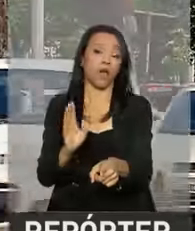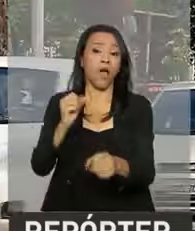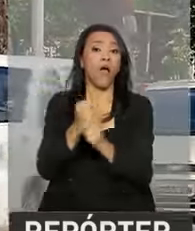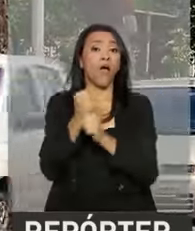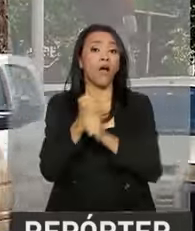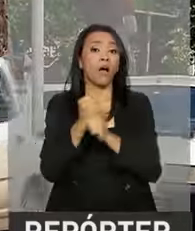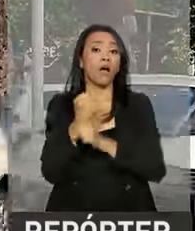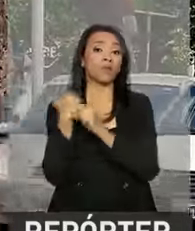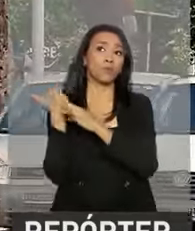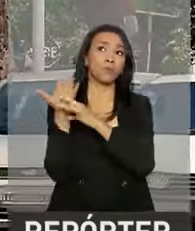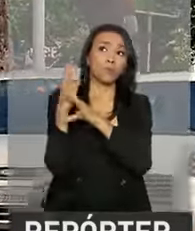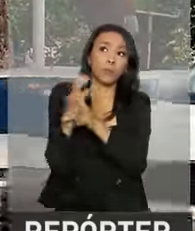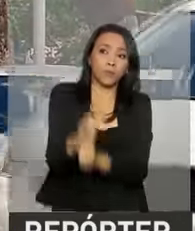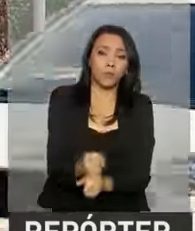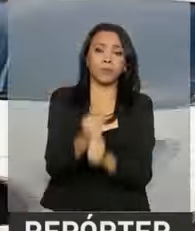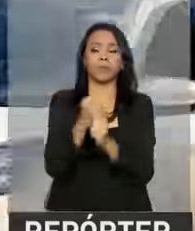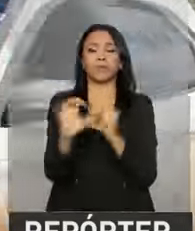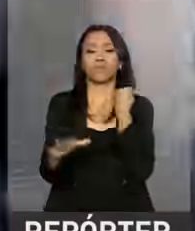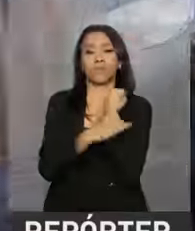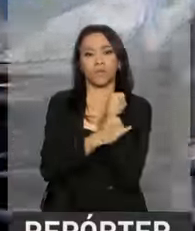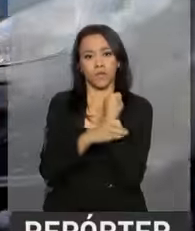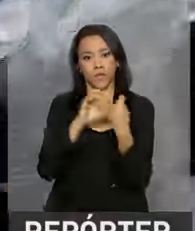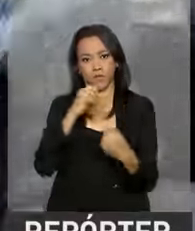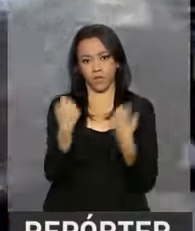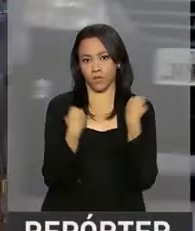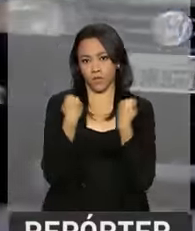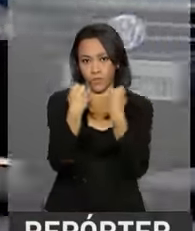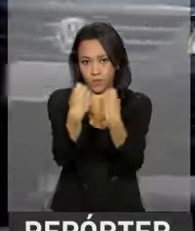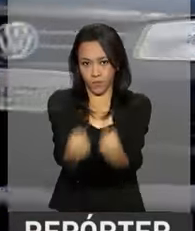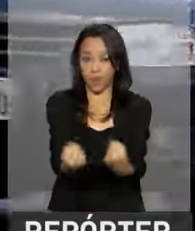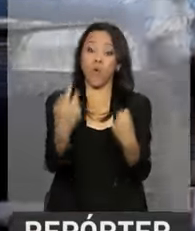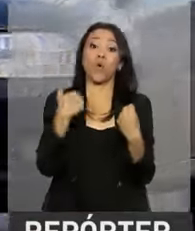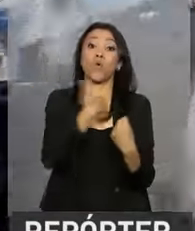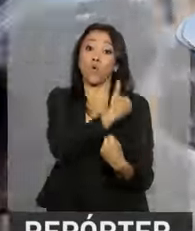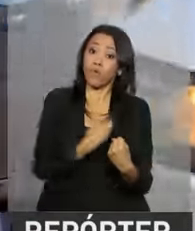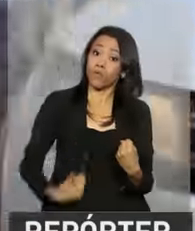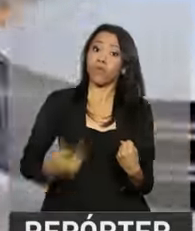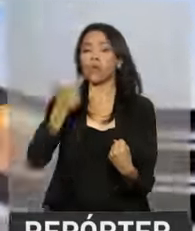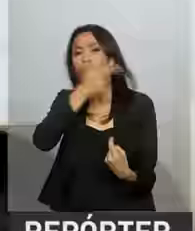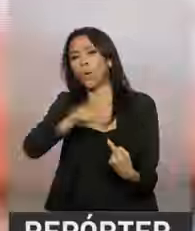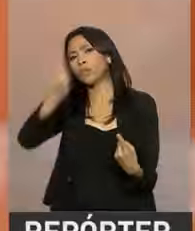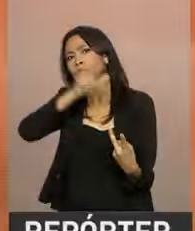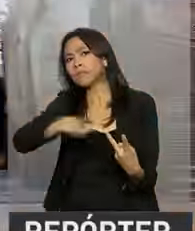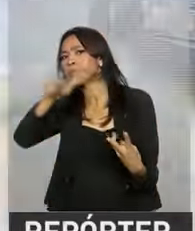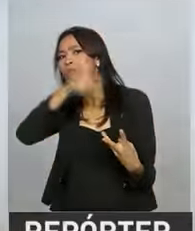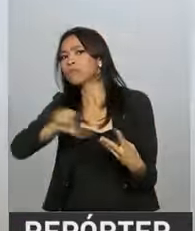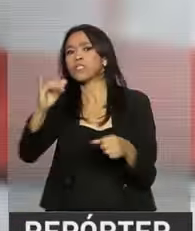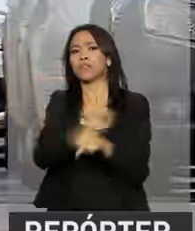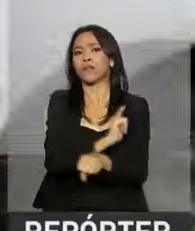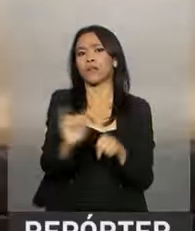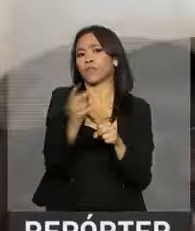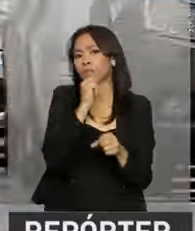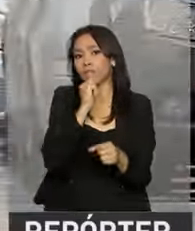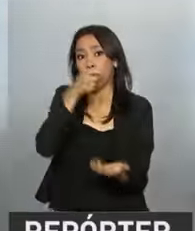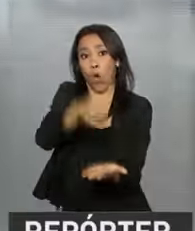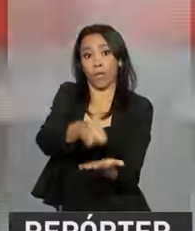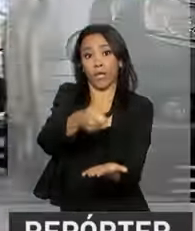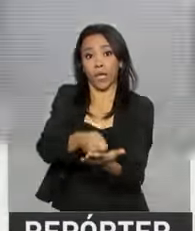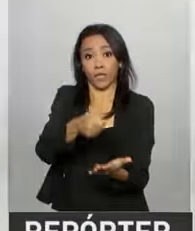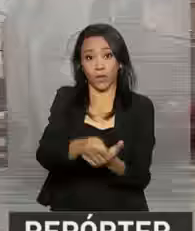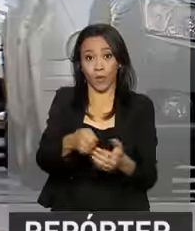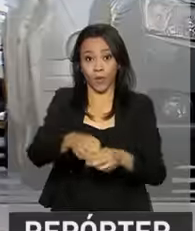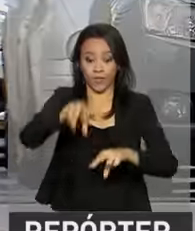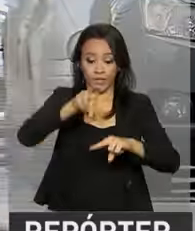anos, para garantir mais segurança no trânsito, o governo também promoveu outras medidas, como a obrigatoriedade das cadeirinhas